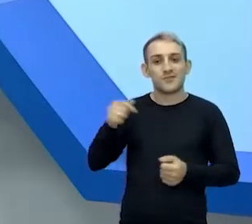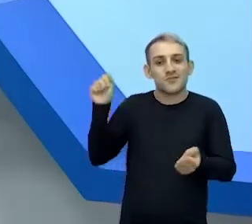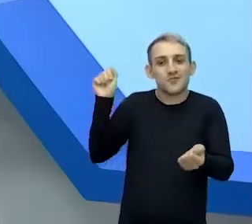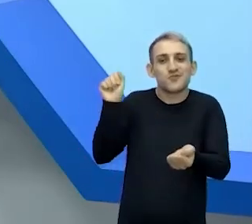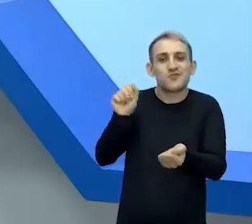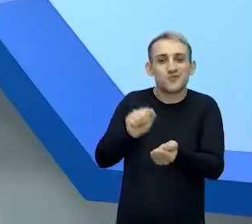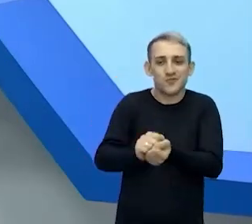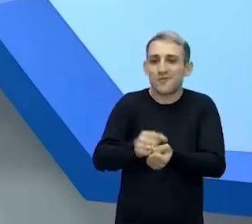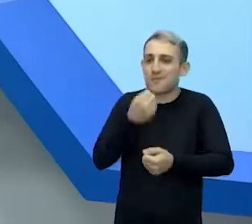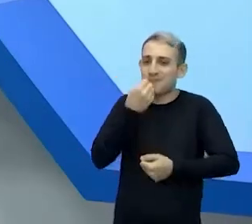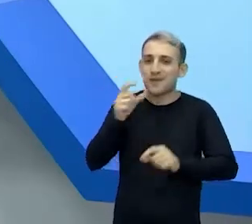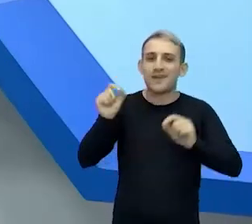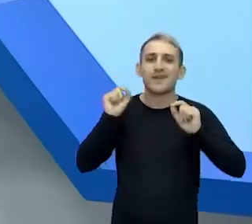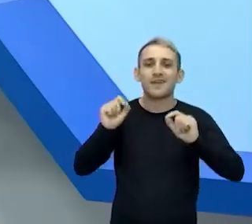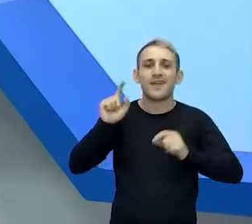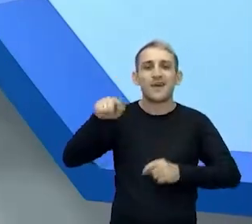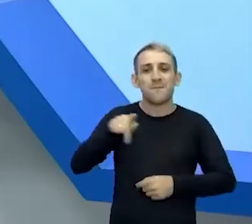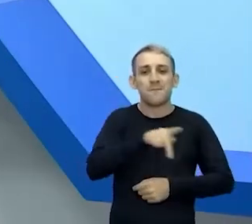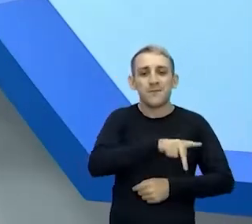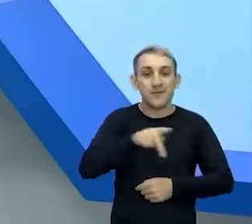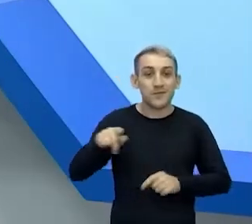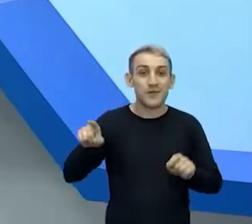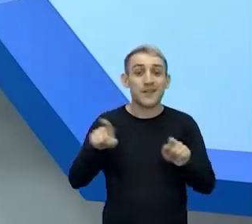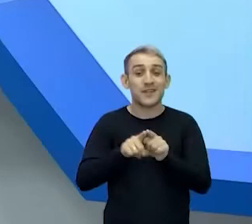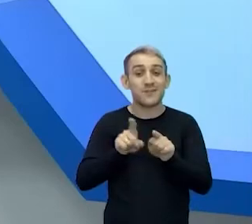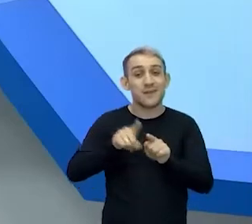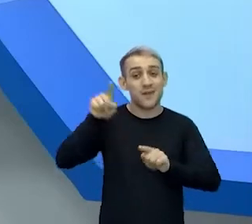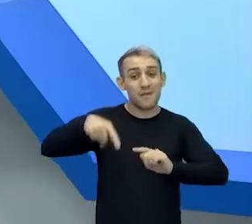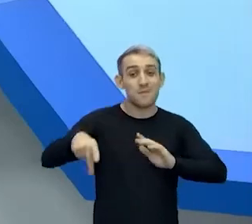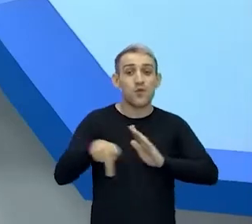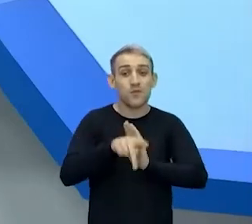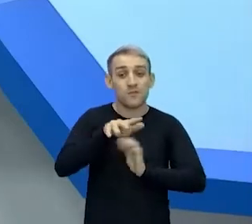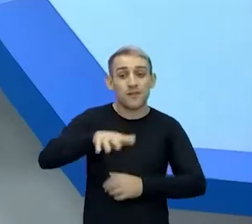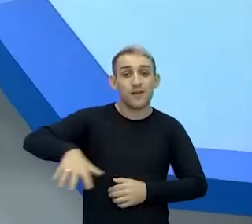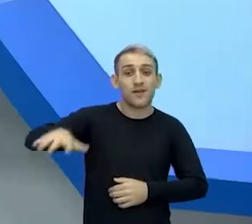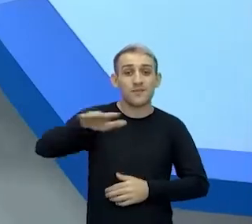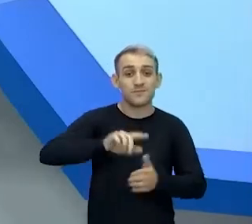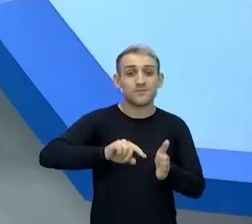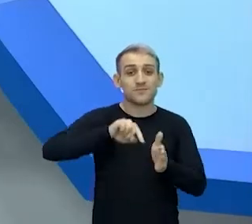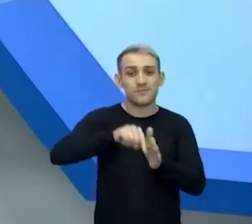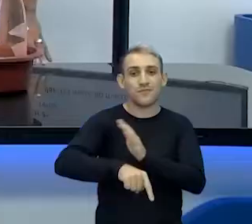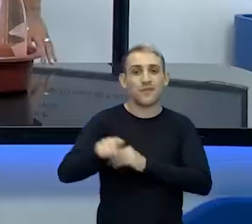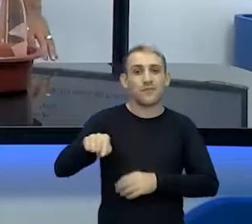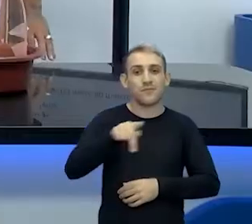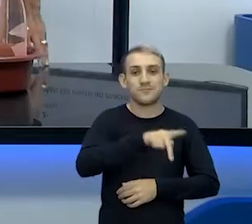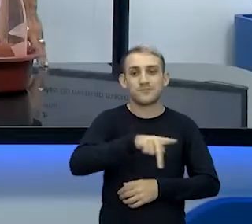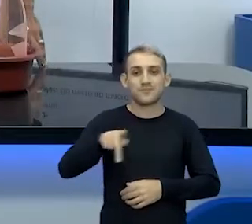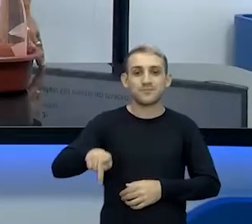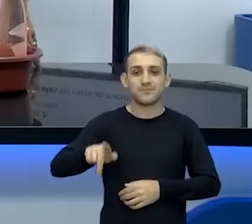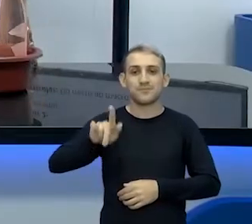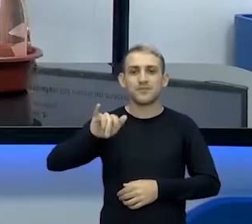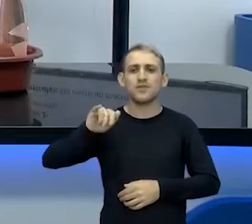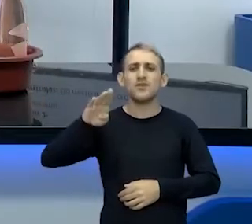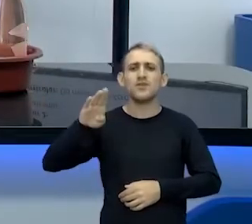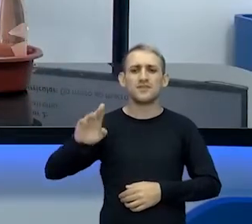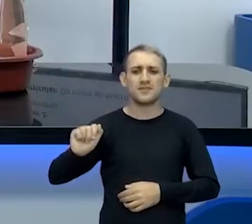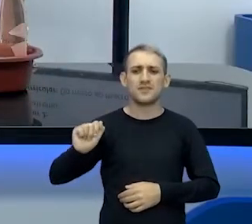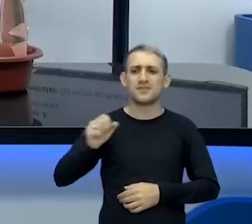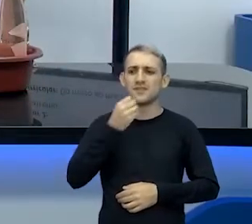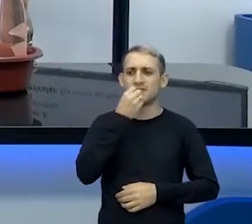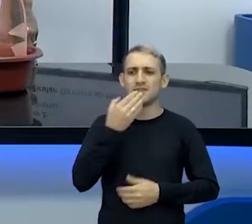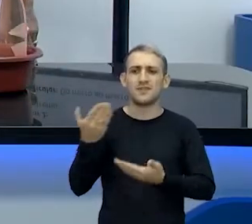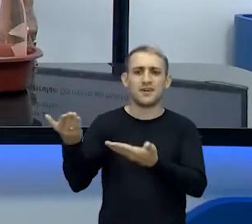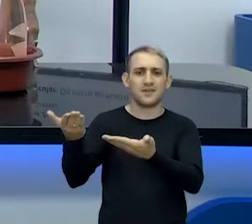muito bem acompanhada por um professor que também é da nossa área e do nosso aprofundamento, o professor Giba. Seja muito